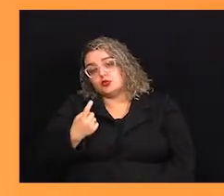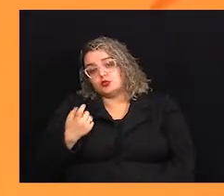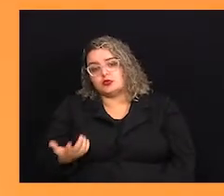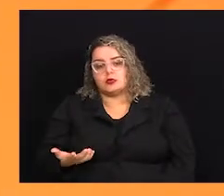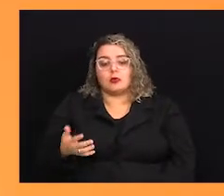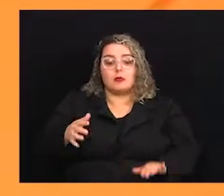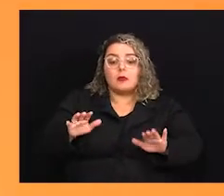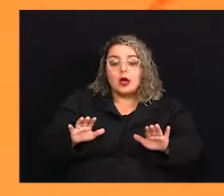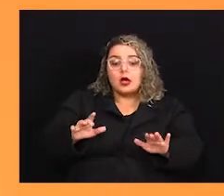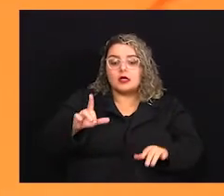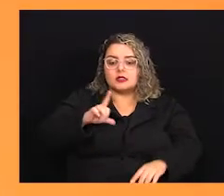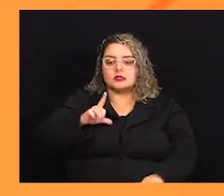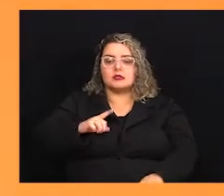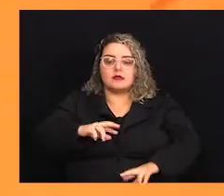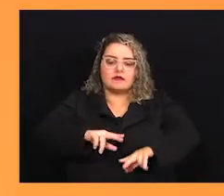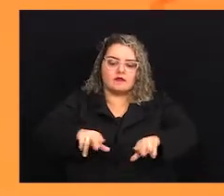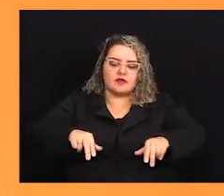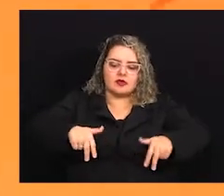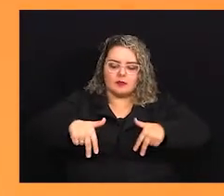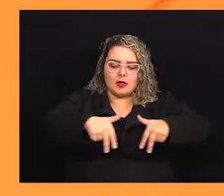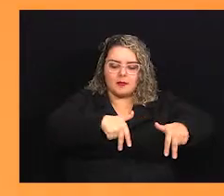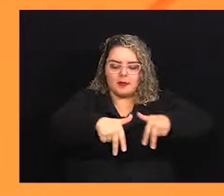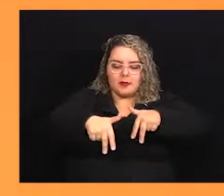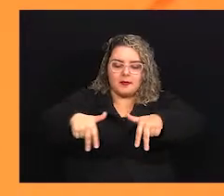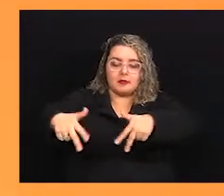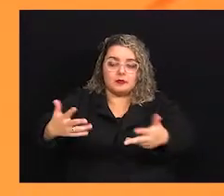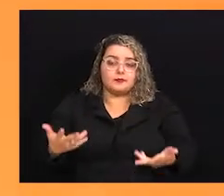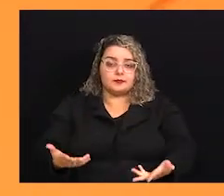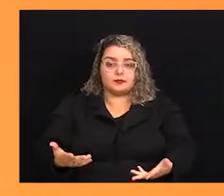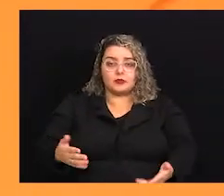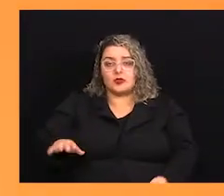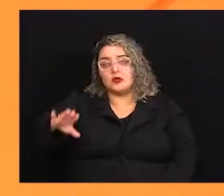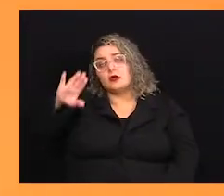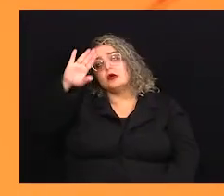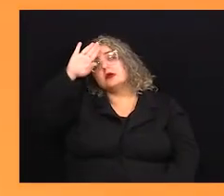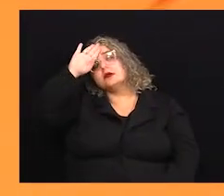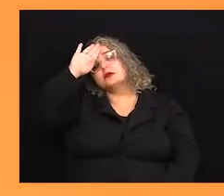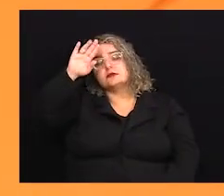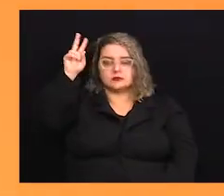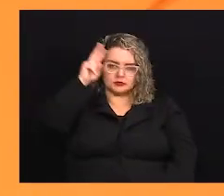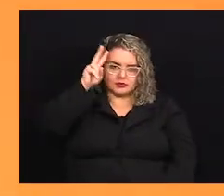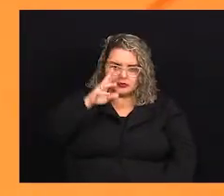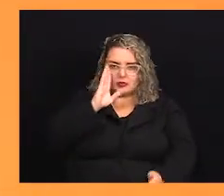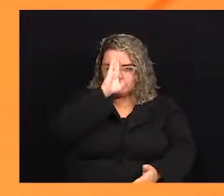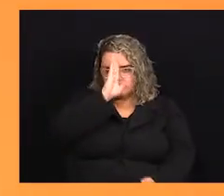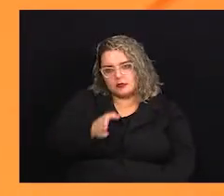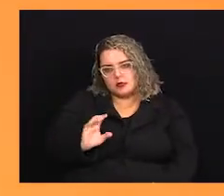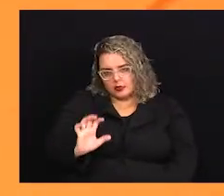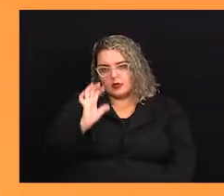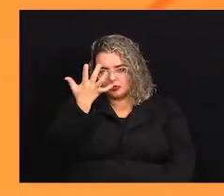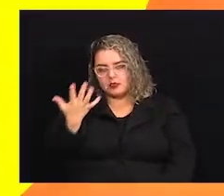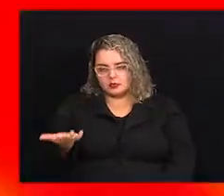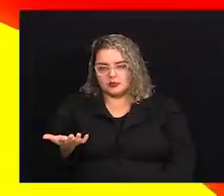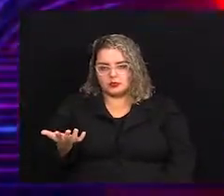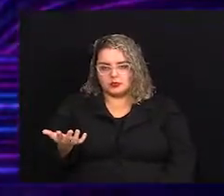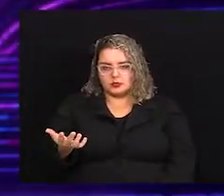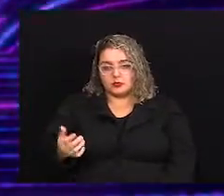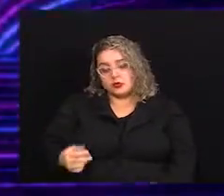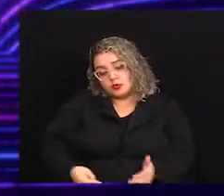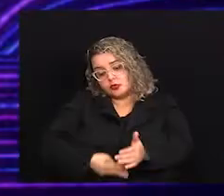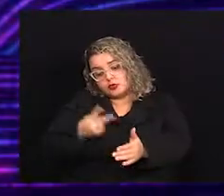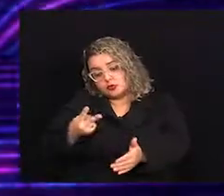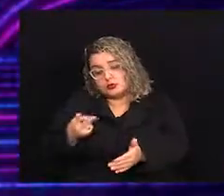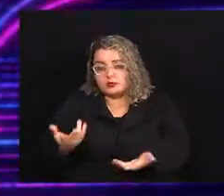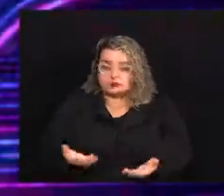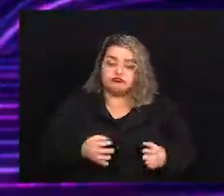né? Mas existe um núcleo de personagens por onde o drama principal, né, da história acontece. E um núcleo secundário